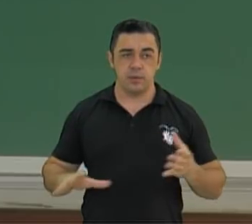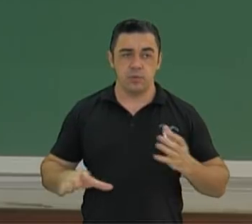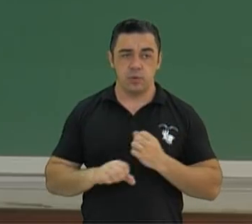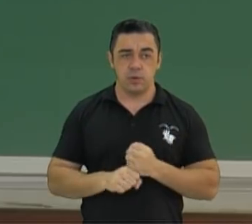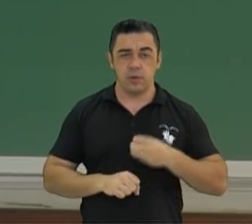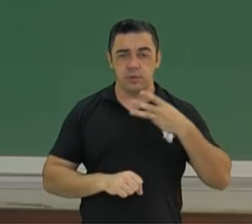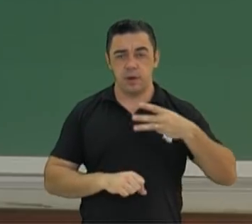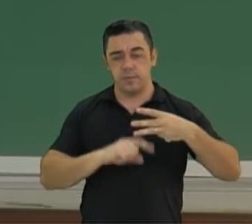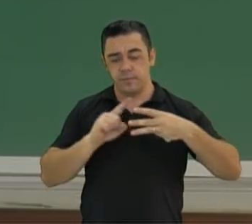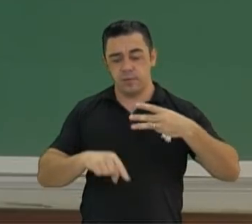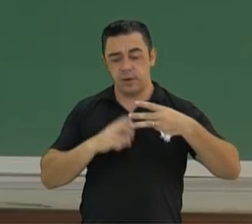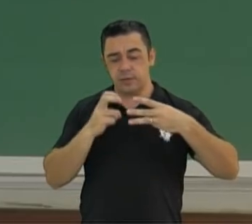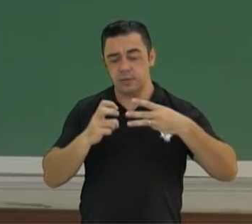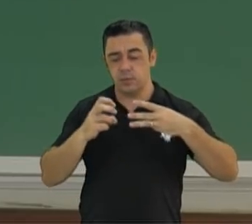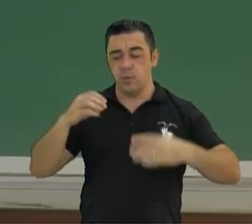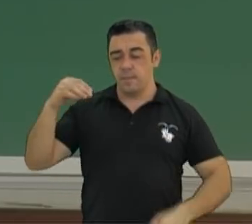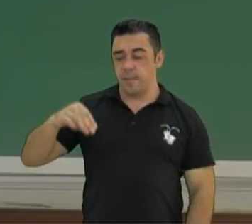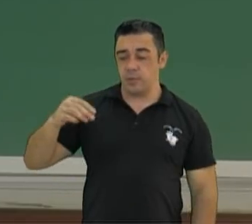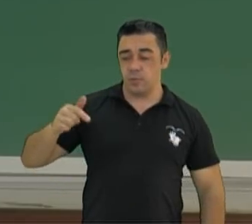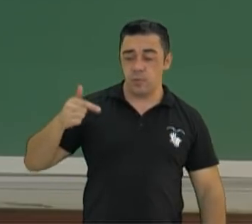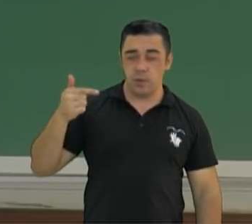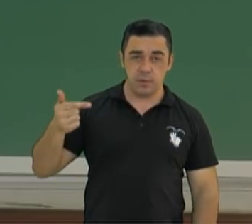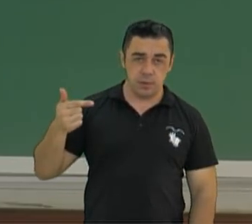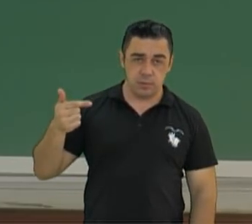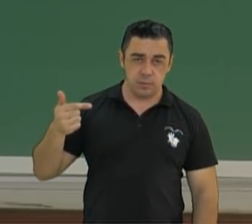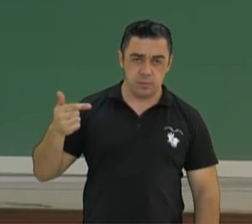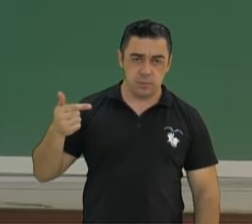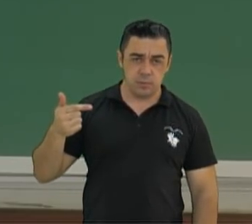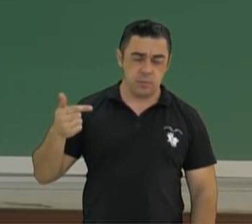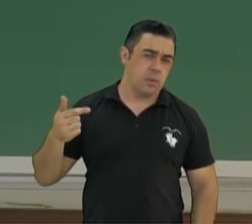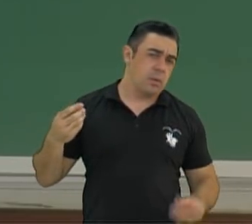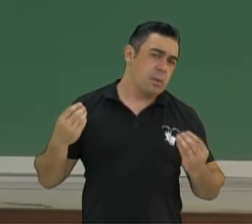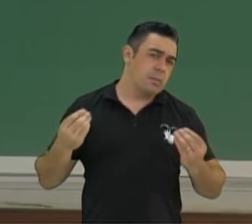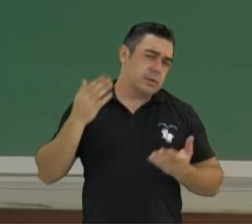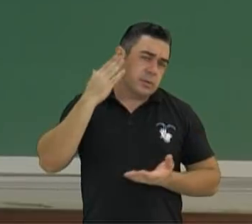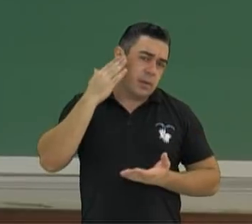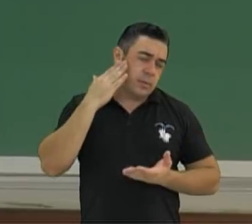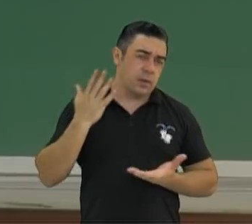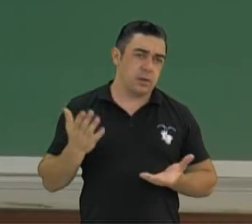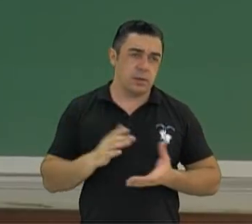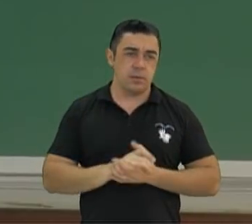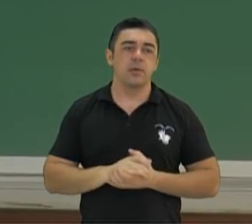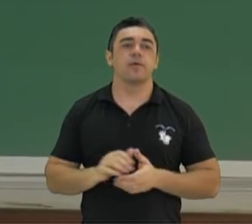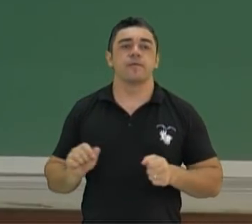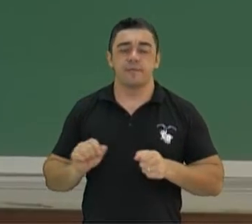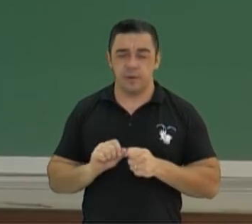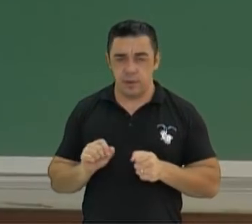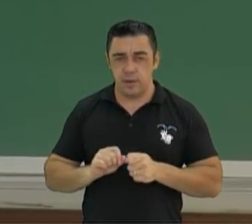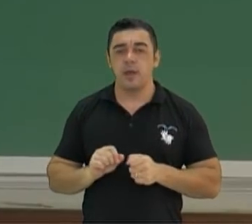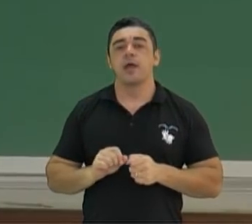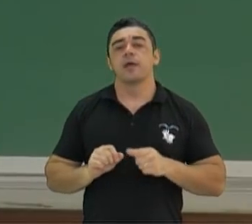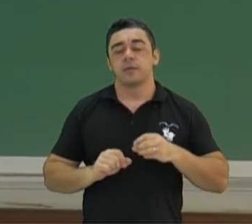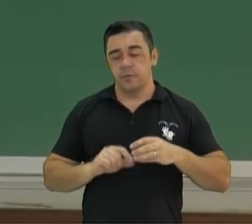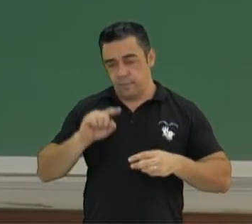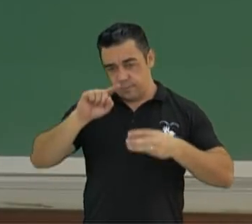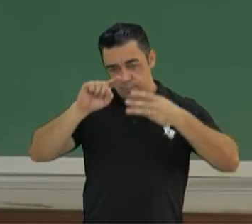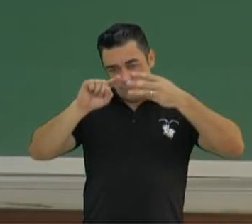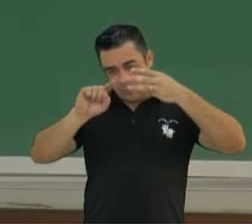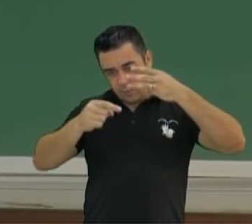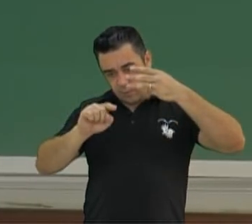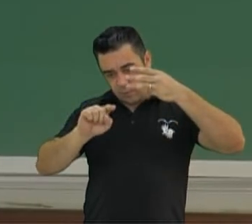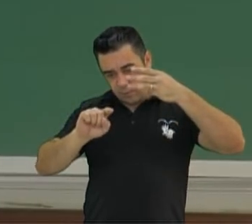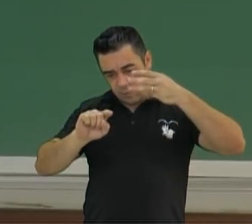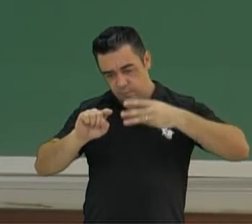dar 3,5 metros quadrados. Prof, como que você fez essa conta? Colocando vírgula embaixo de